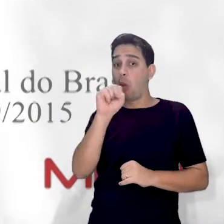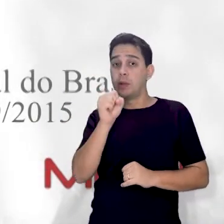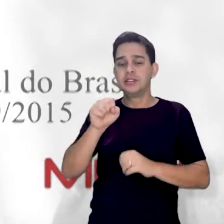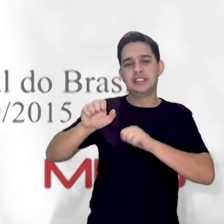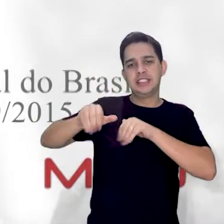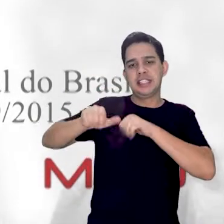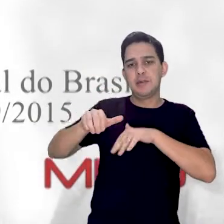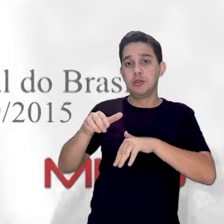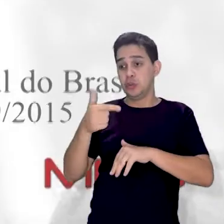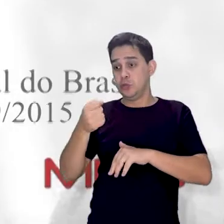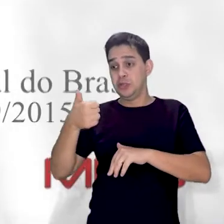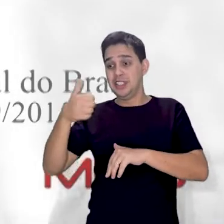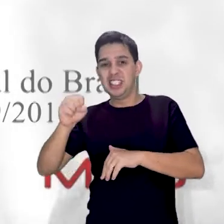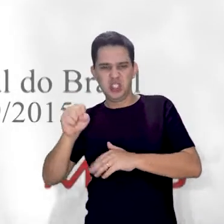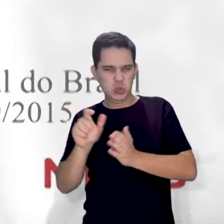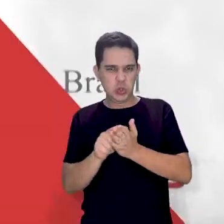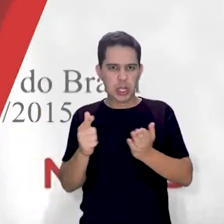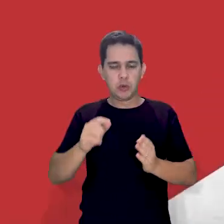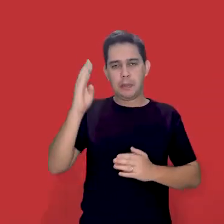de 2015.